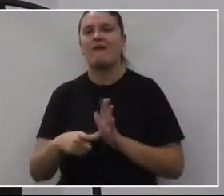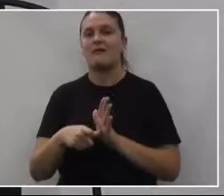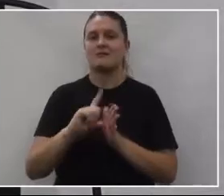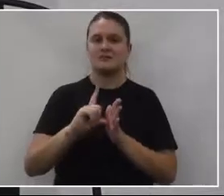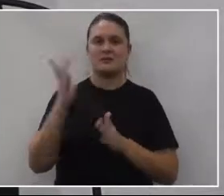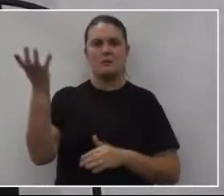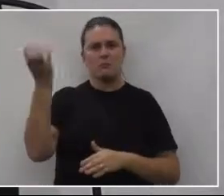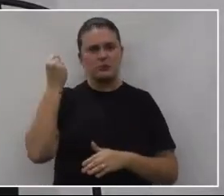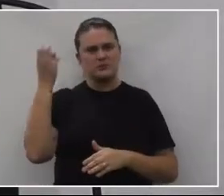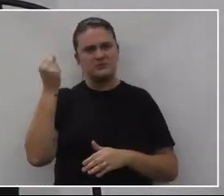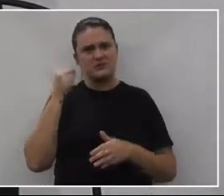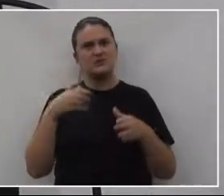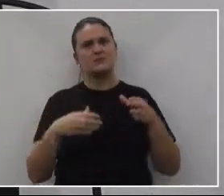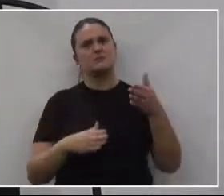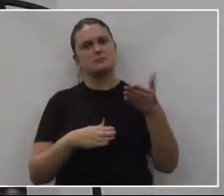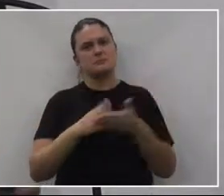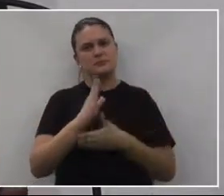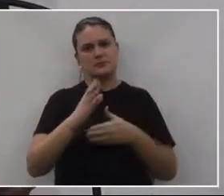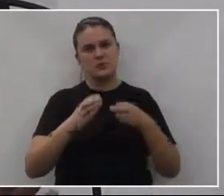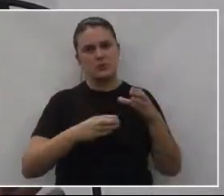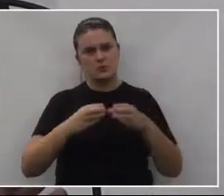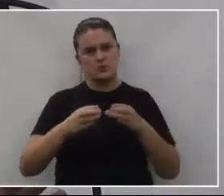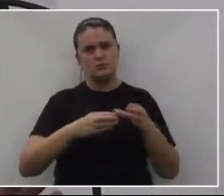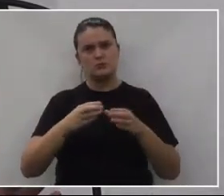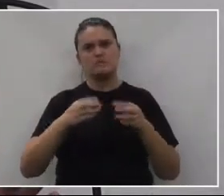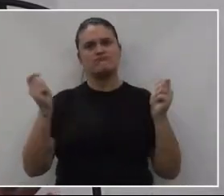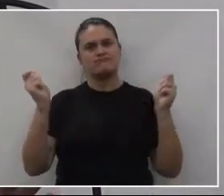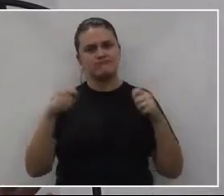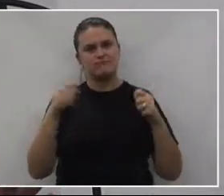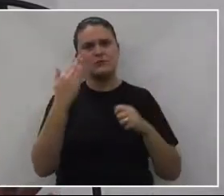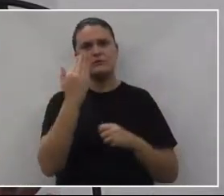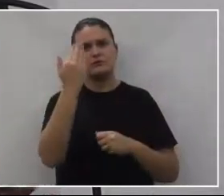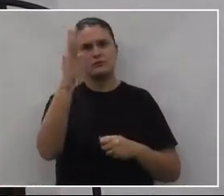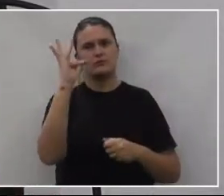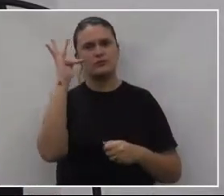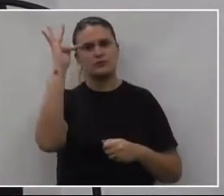cargo público concursado, a possibilidade está na nossa frente.